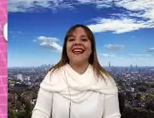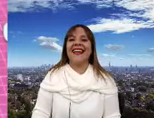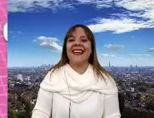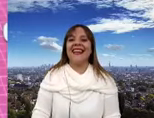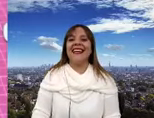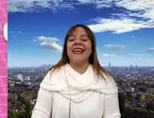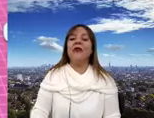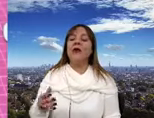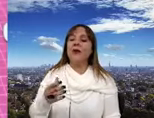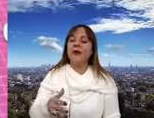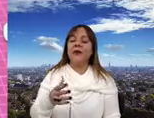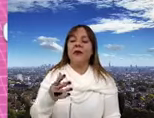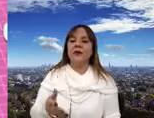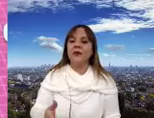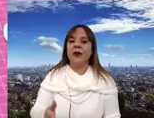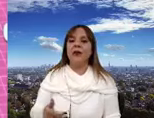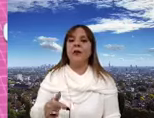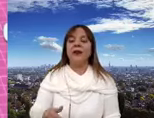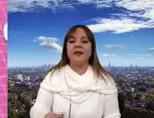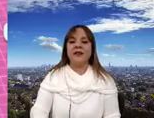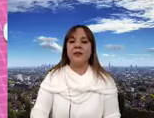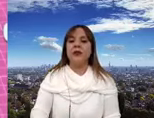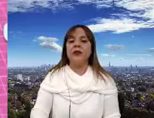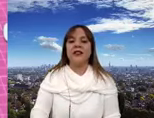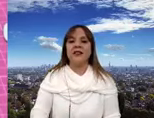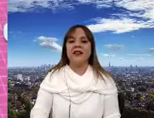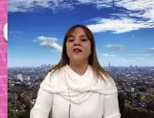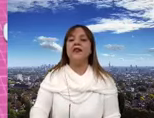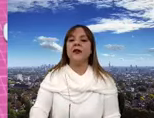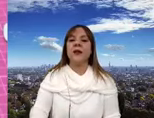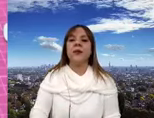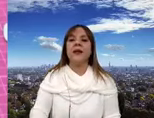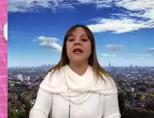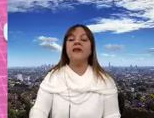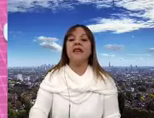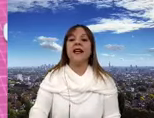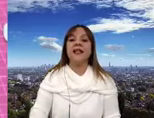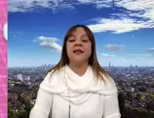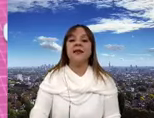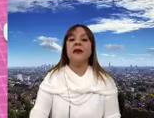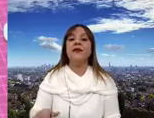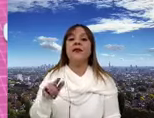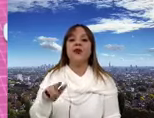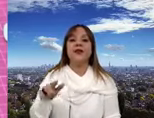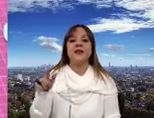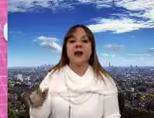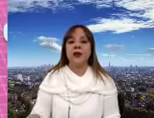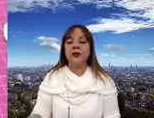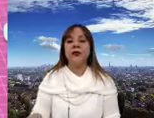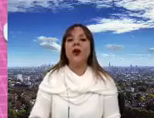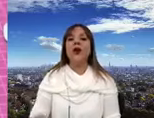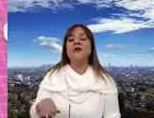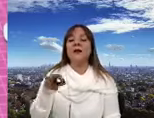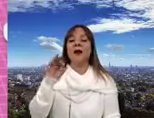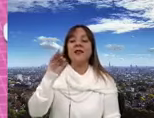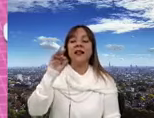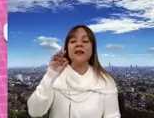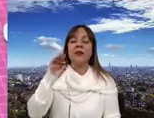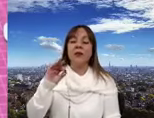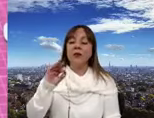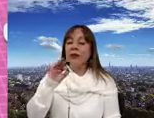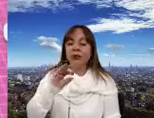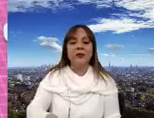Quem não acompanha no Facebook, a tia Stephanie, vamos acompanhar no Instagram também, Fofuras Feltro. Os trabalhos dela são